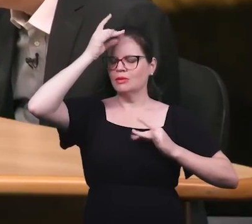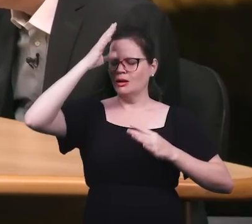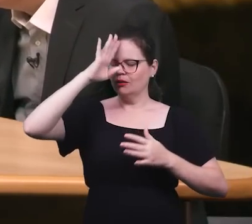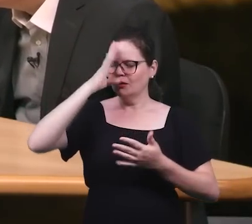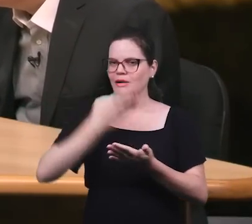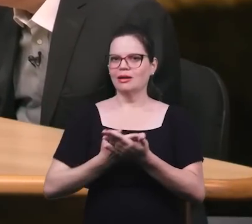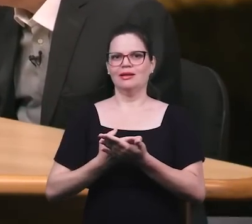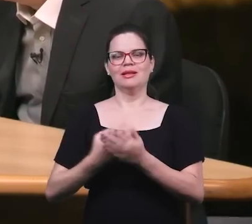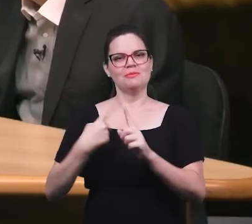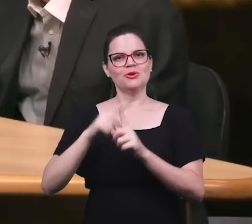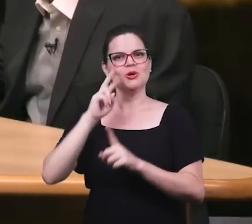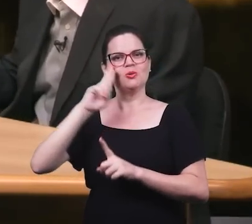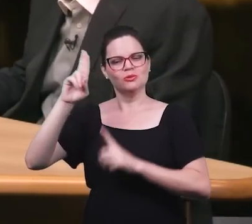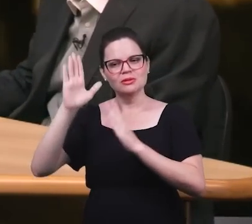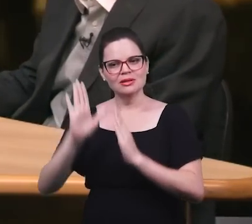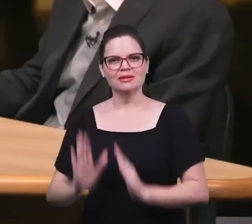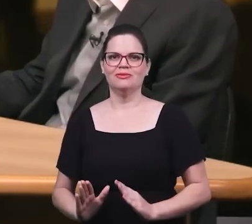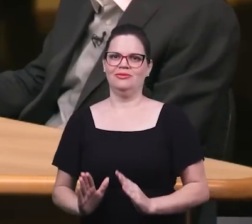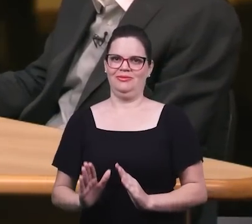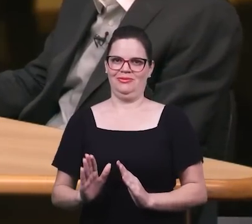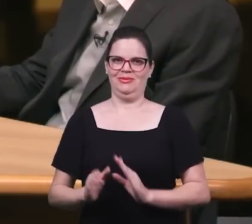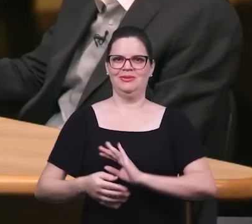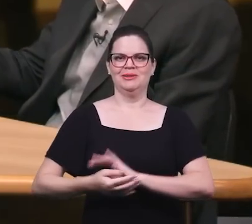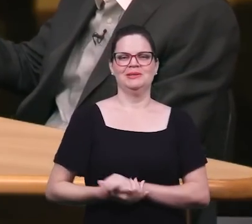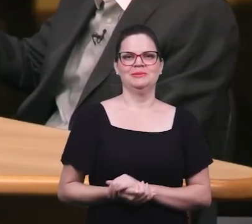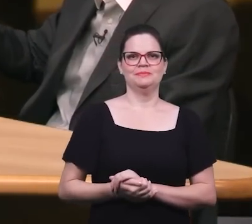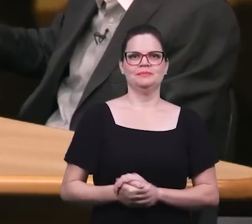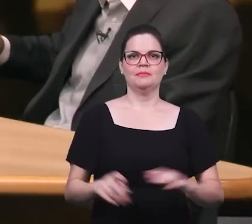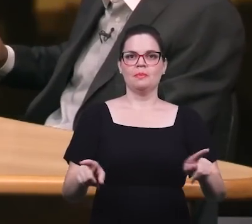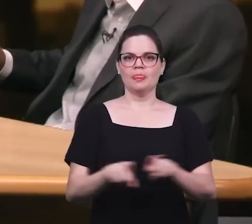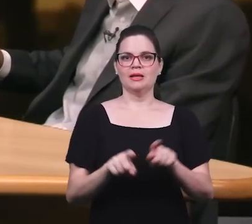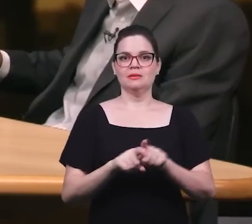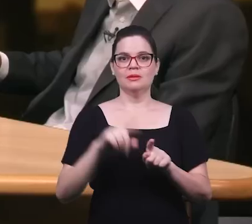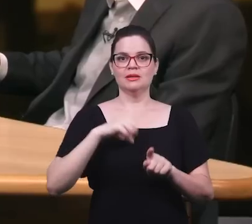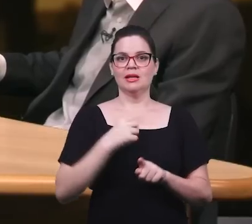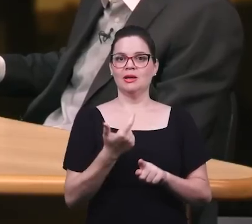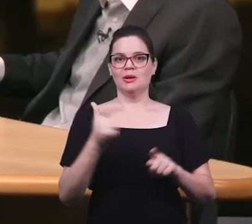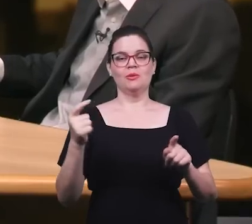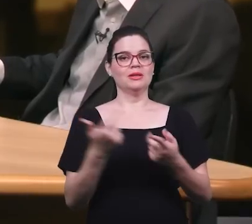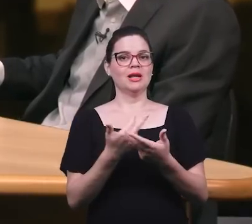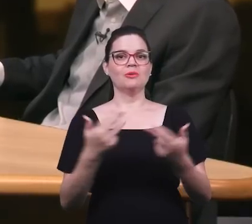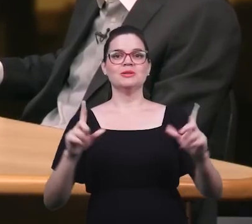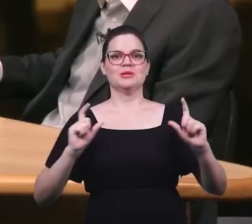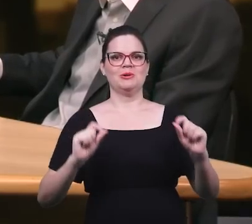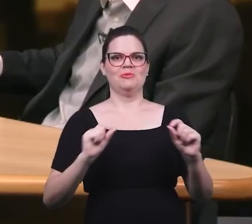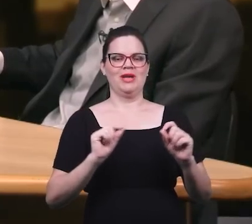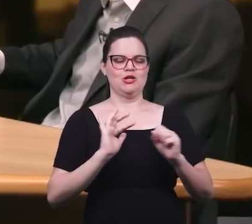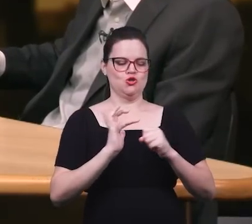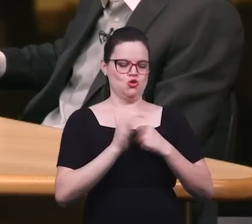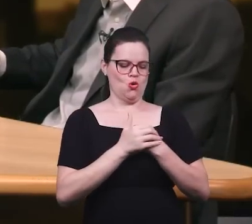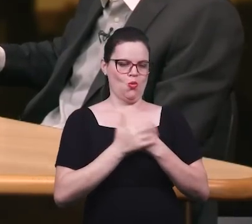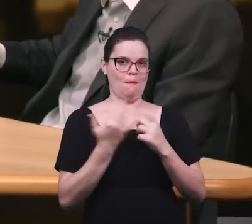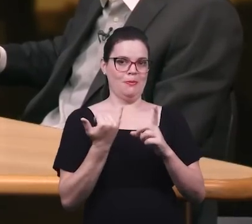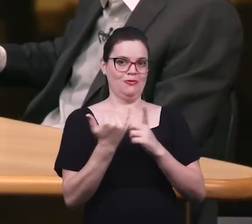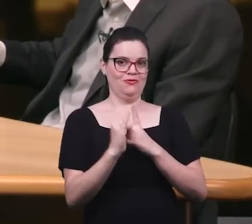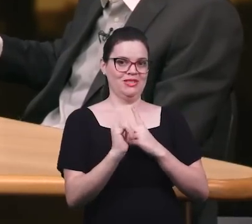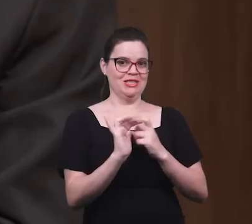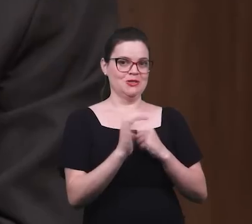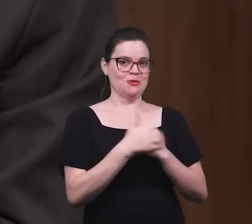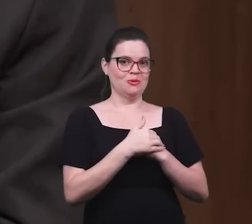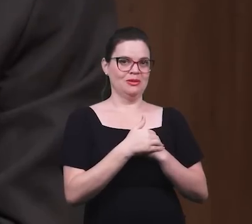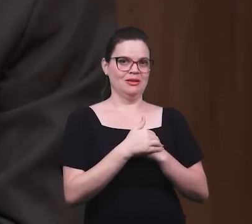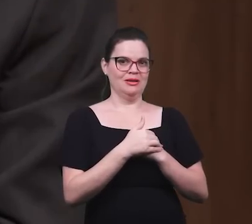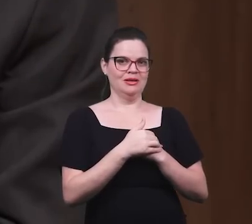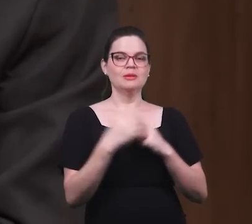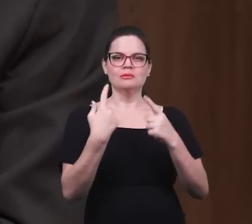abordagem no outro sentido, de esconder a profecia. Porque se ele escondeu para